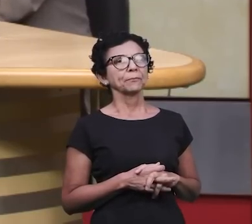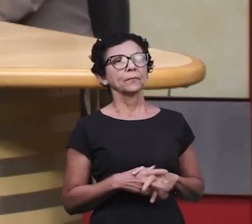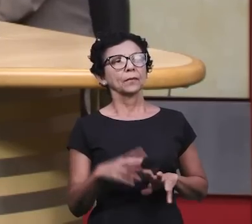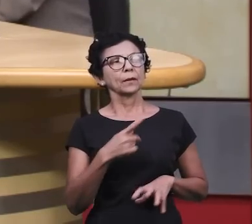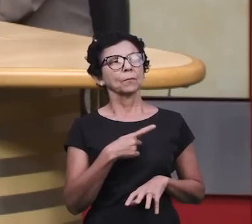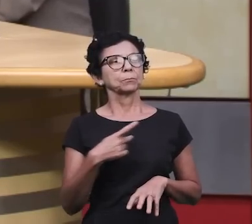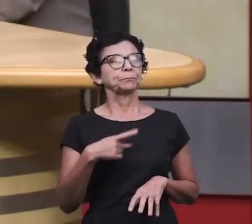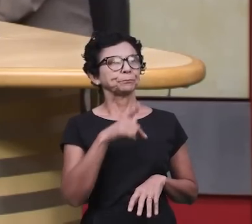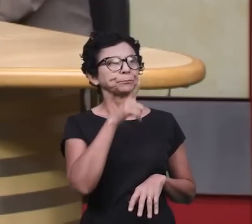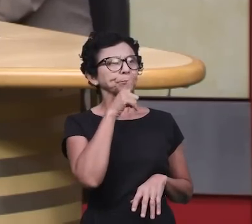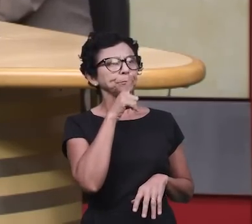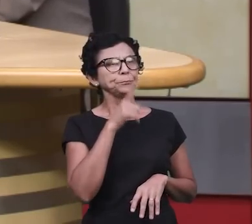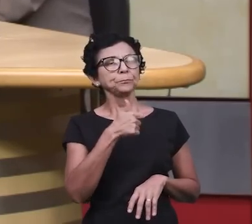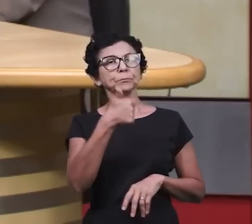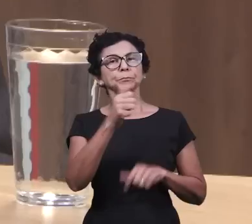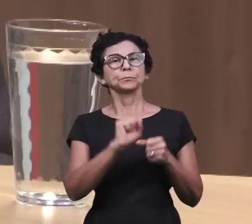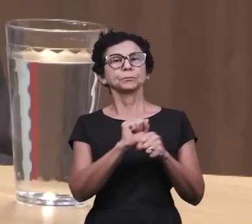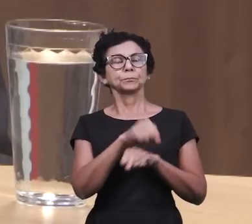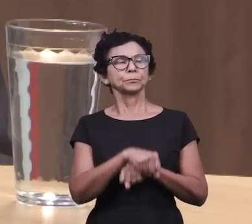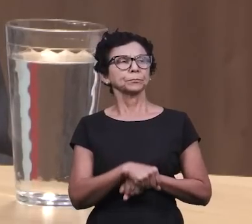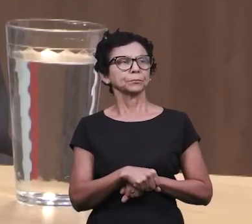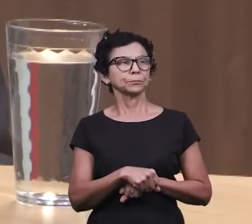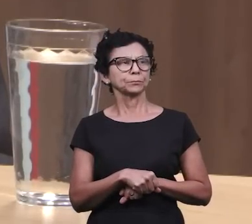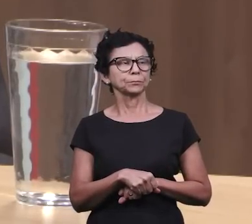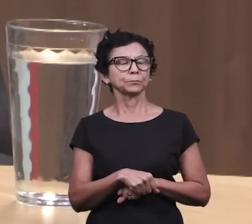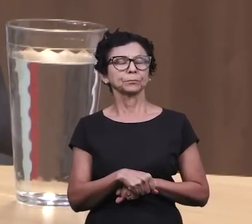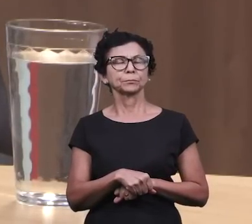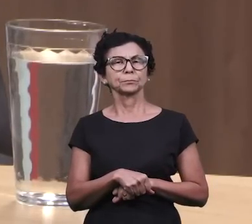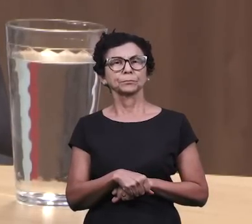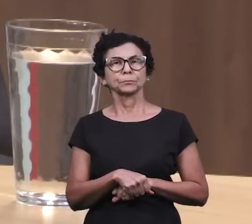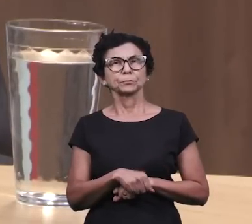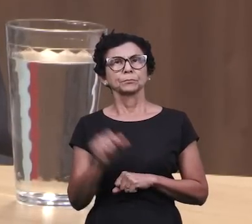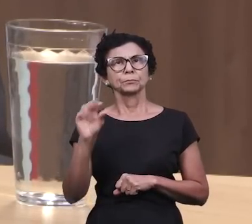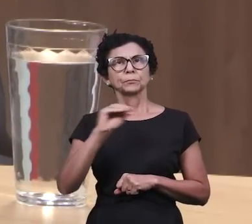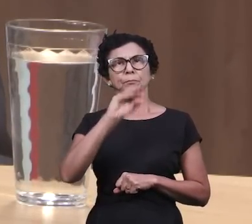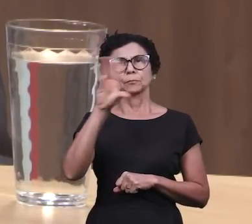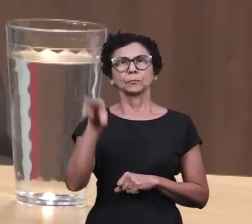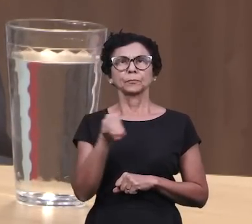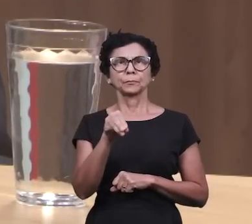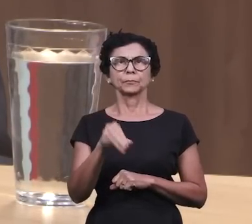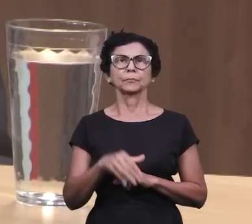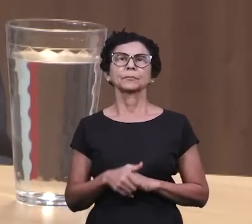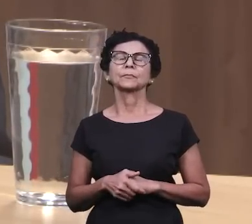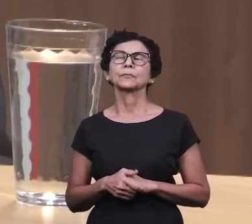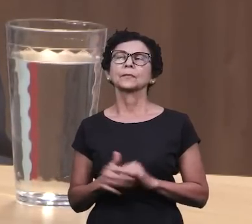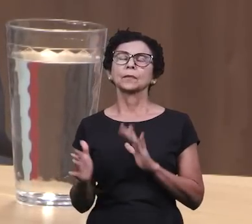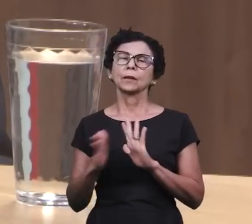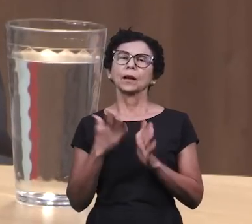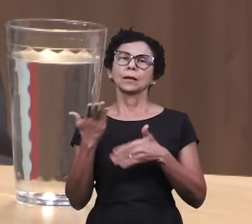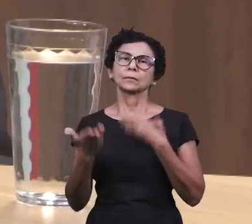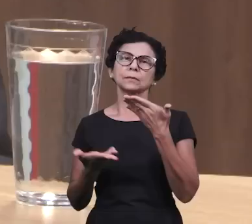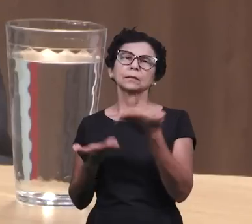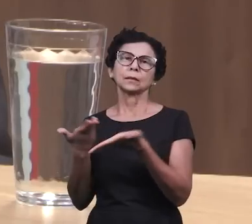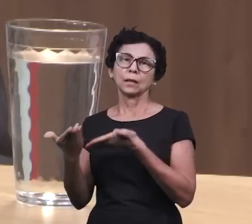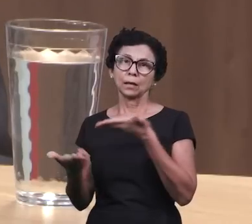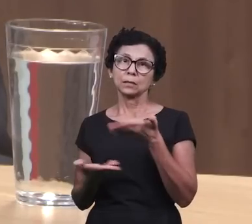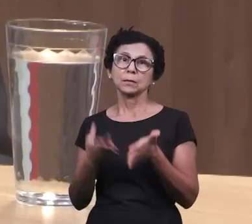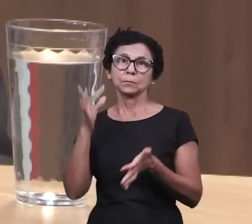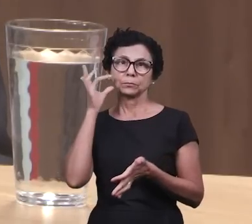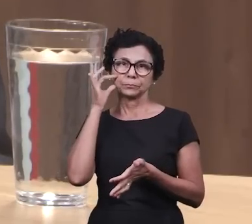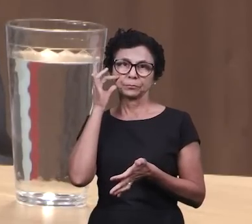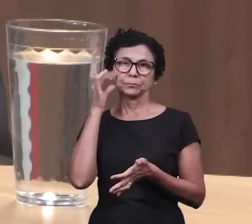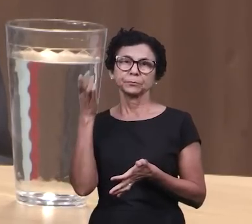Gilson. Sim, muito bem. Nós tivemos uma fase, né, de assistência à África que era